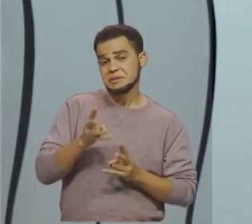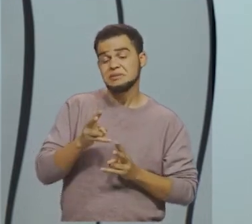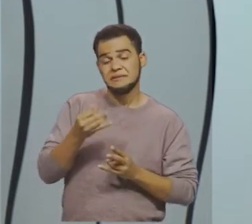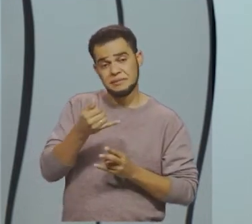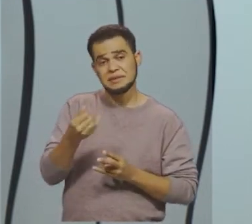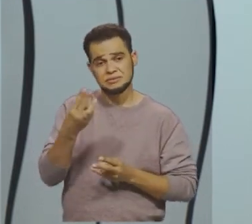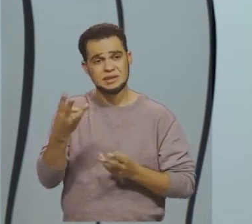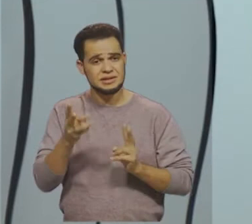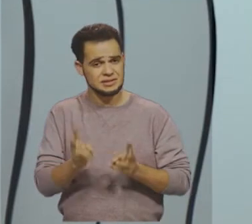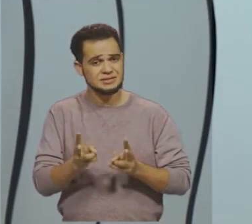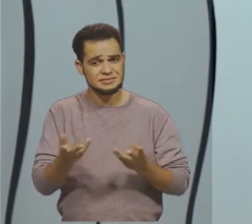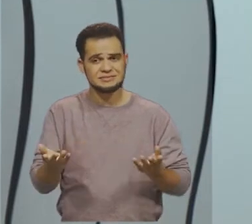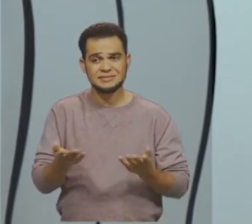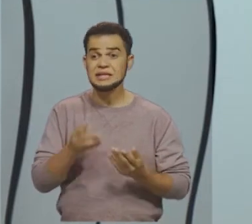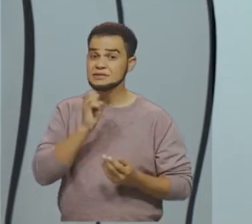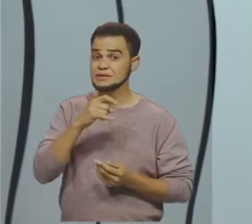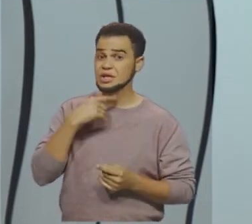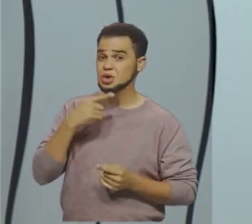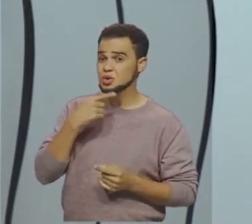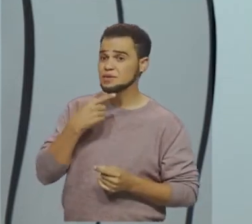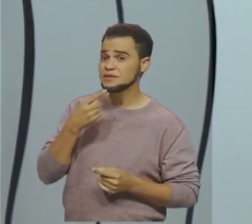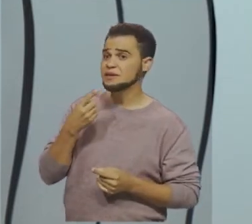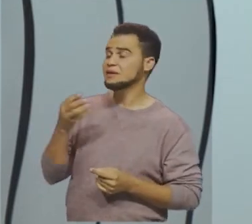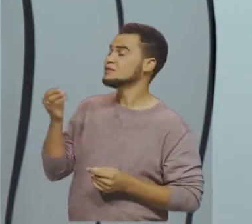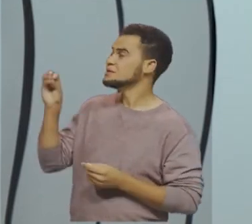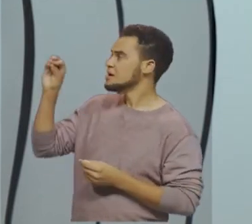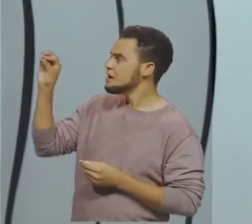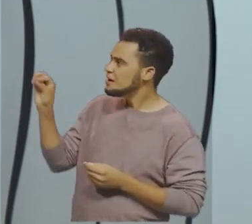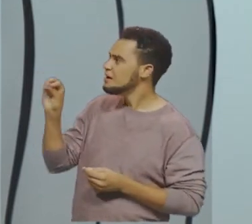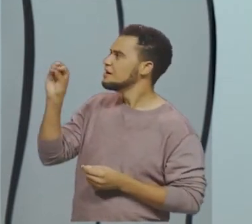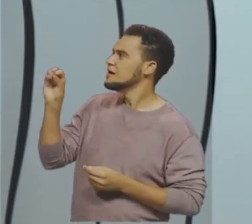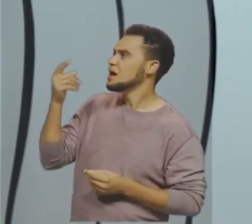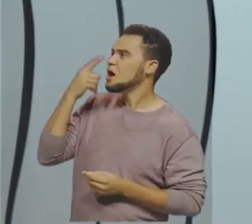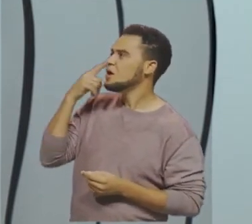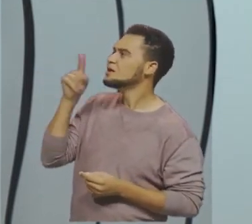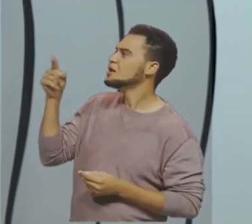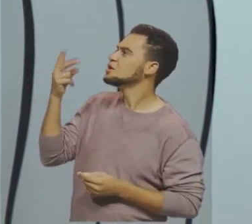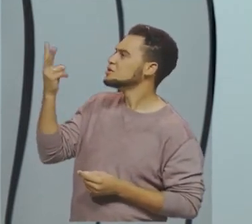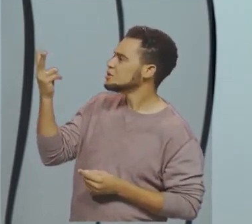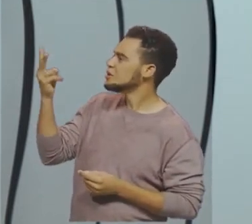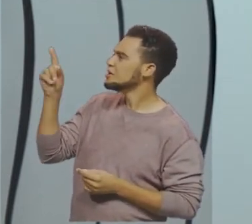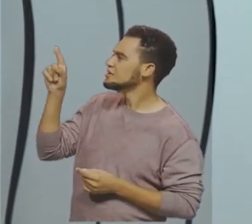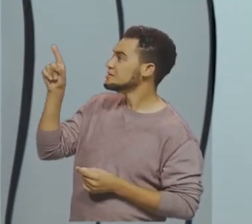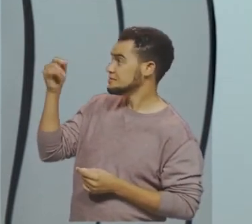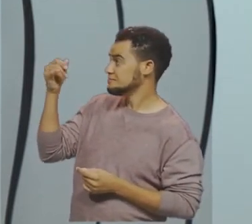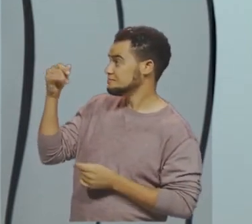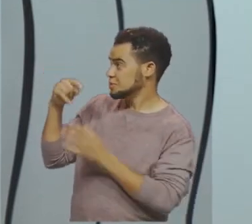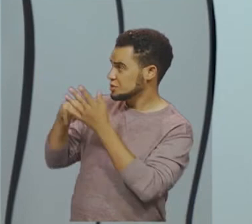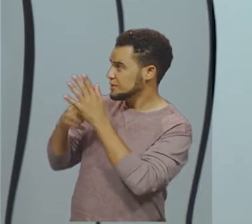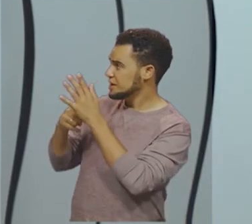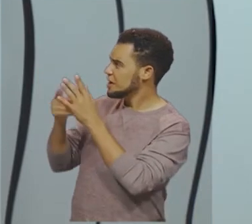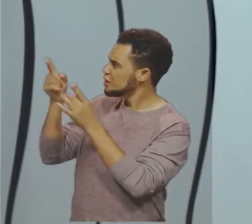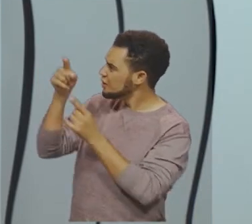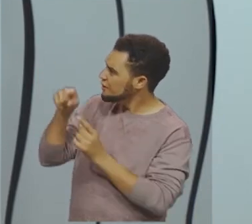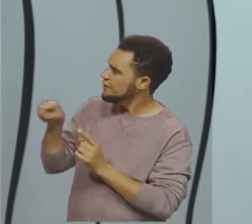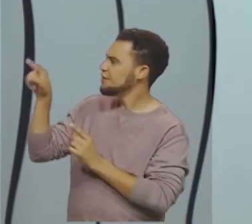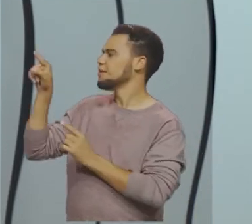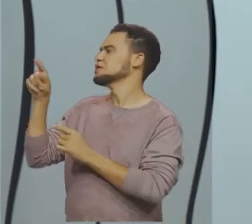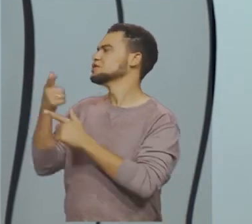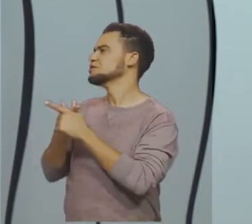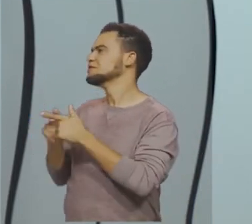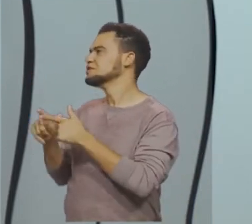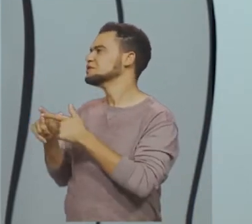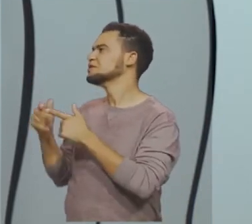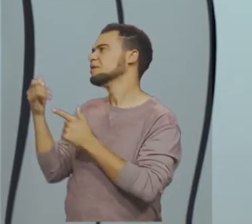fazer? Passa para cá, ó. O 2 que estava multiplicando, passa para o outro lado, dividindo. Vai ficar